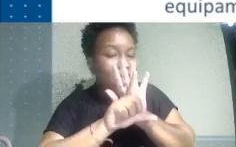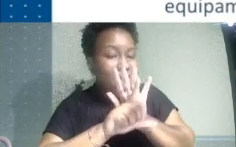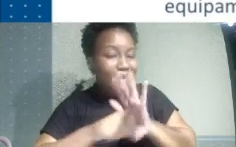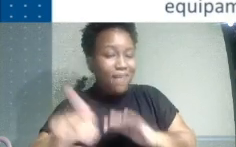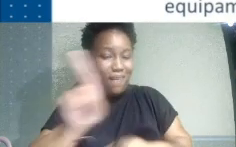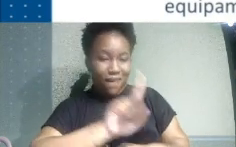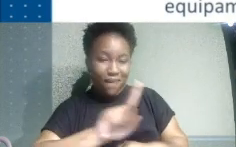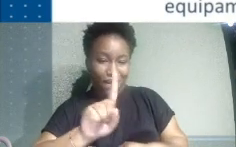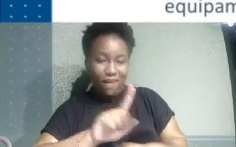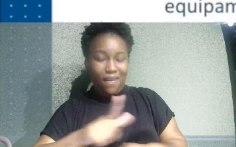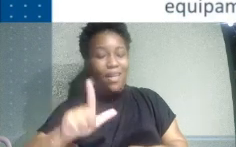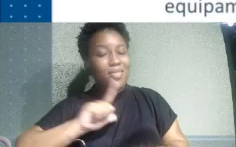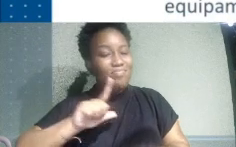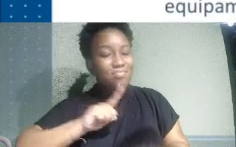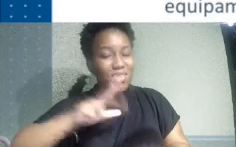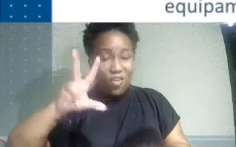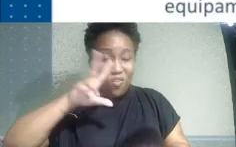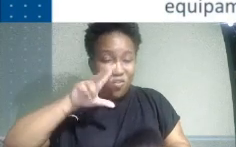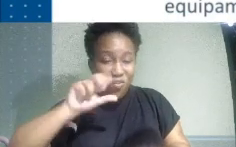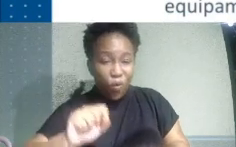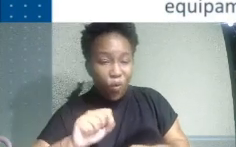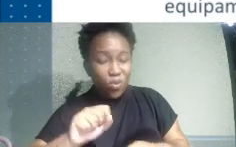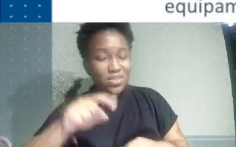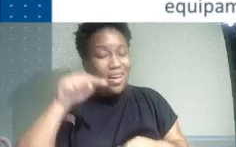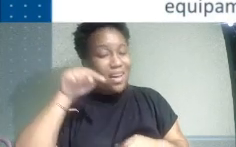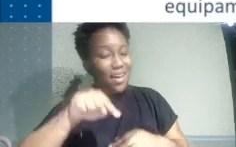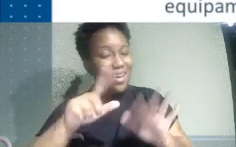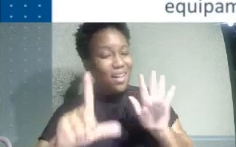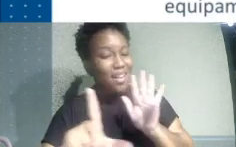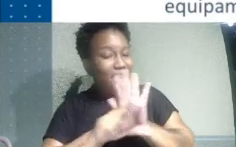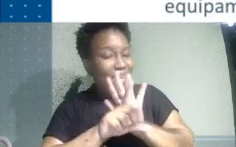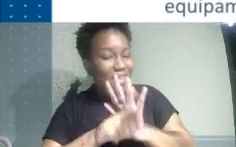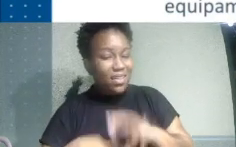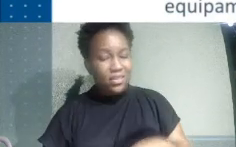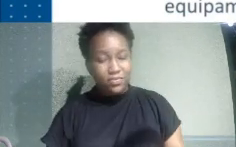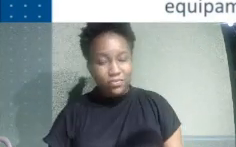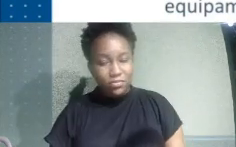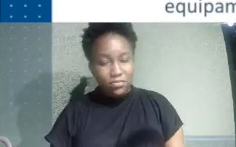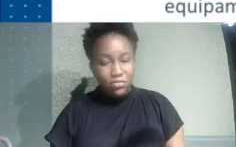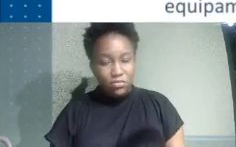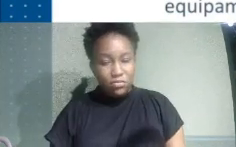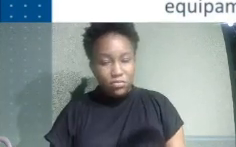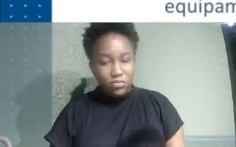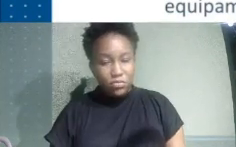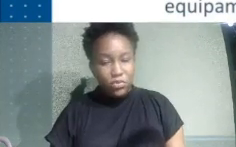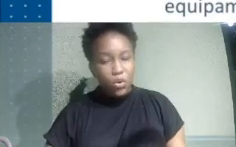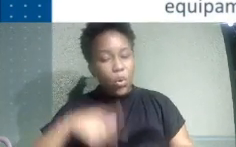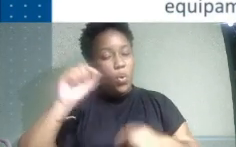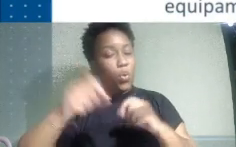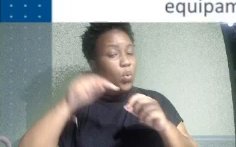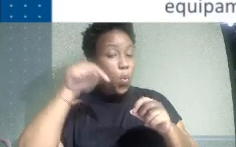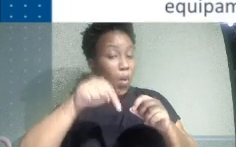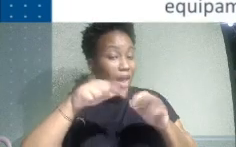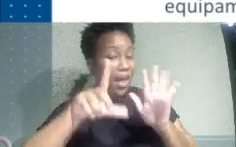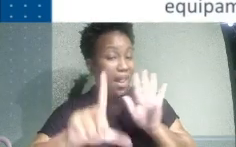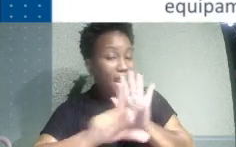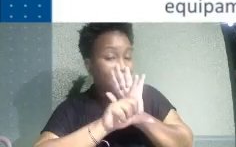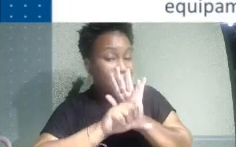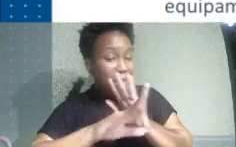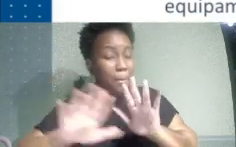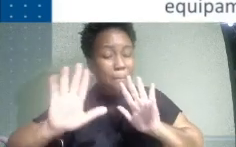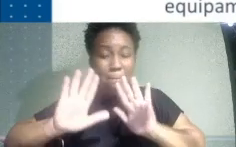tem força de lei. Então isso é muito interessante da gente entender. Ah, mas o que significa isso? Não é uma lei, só que tem força de